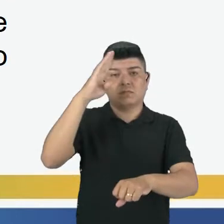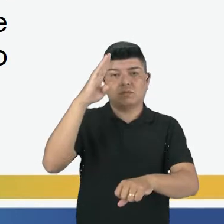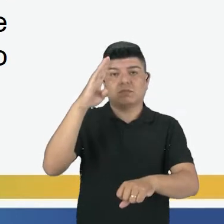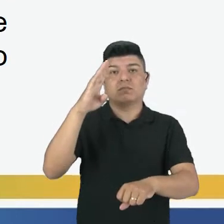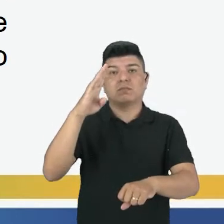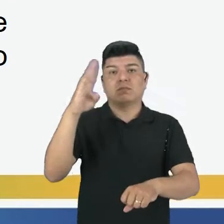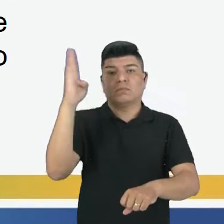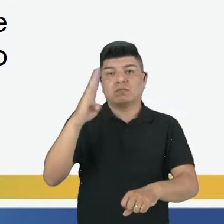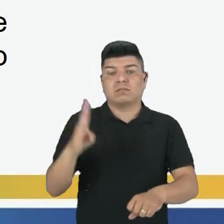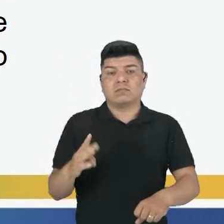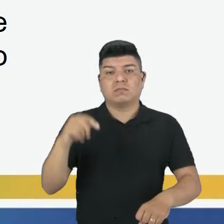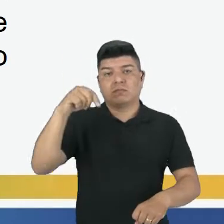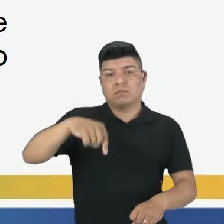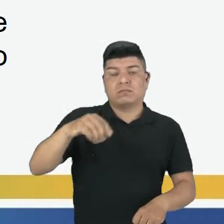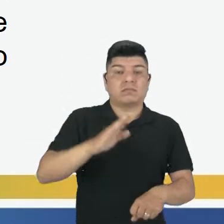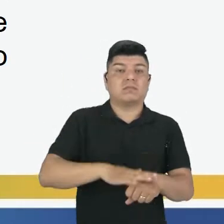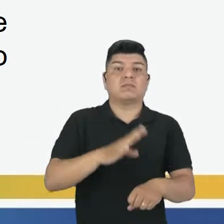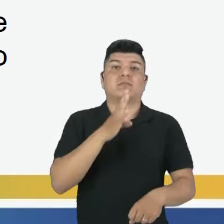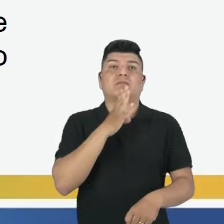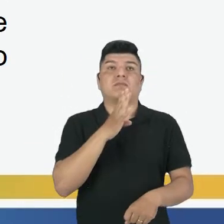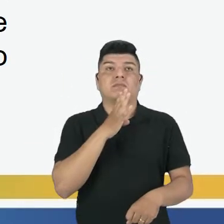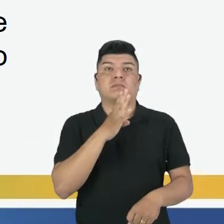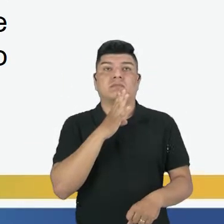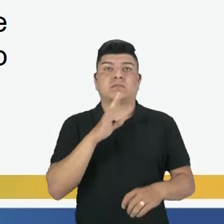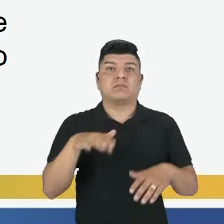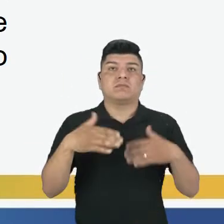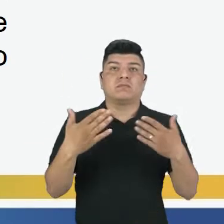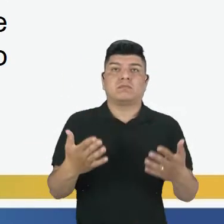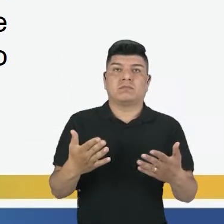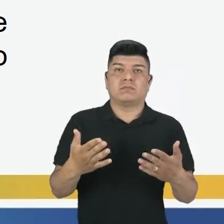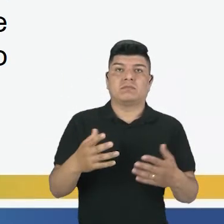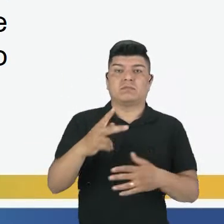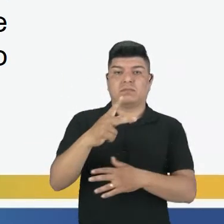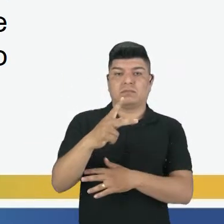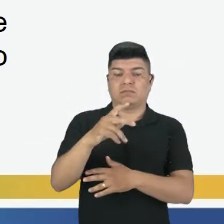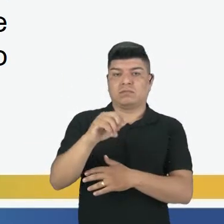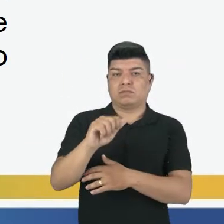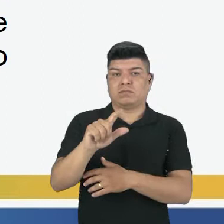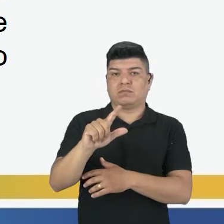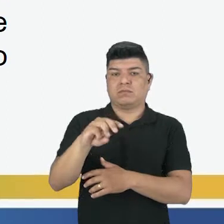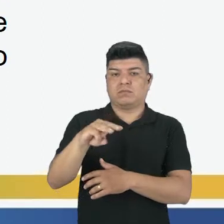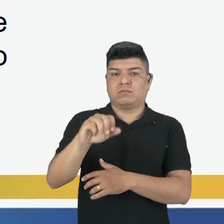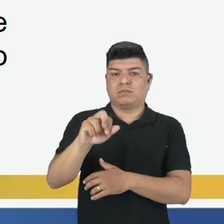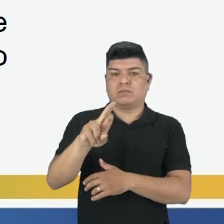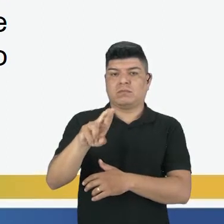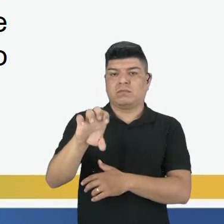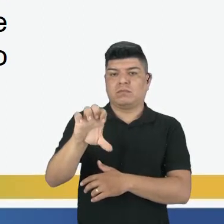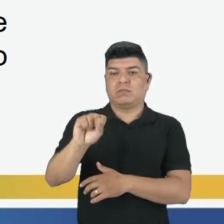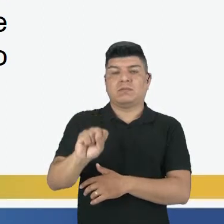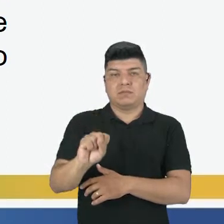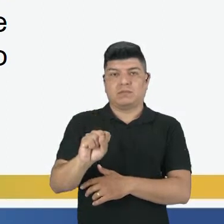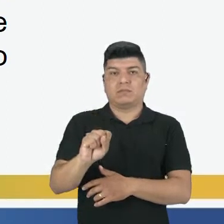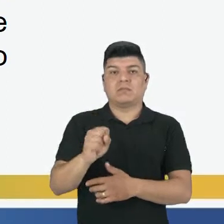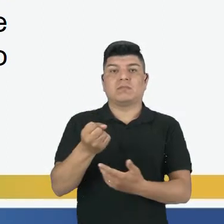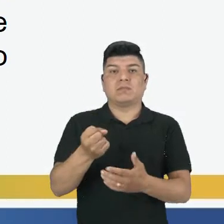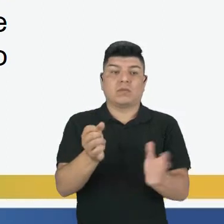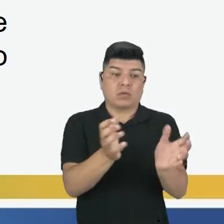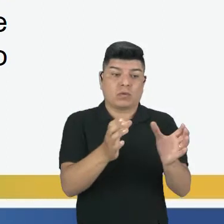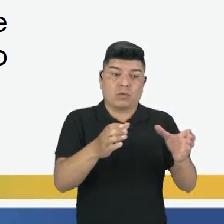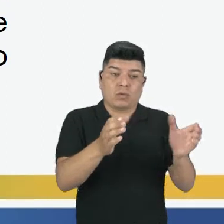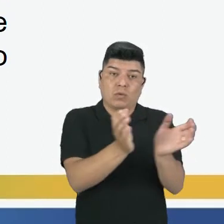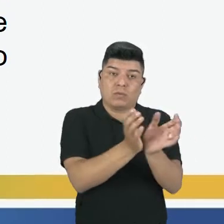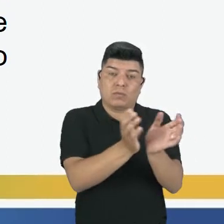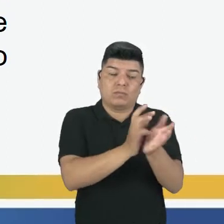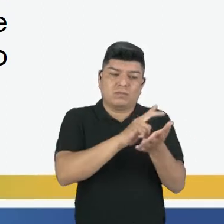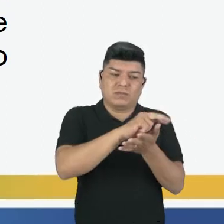quilombos brasileiros, o mais conhecido foi o Quilombo dos Palmares, uma confederação de quilombos, ou seja, um agrupamento de